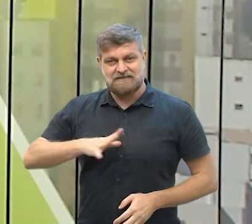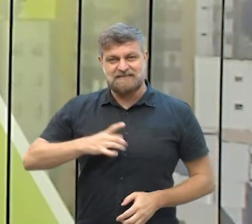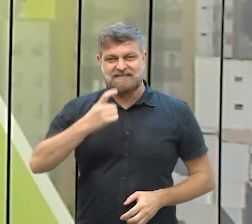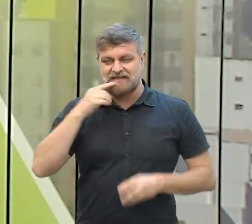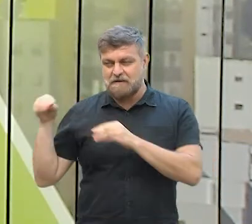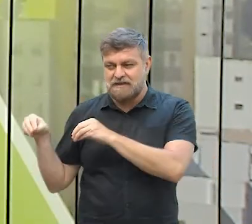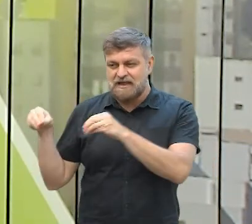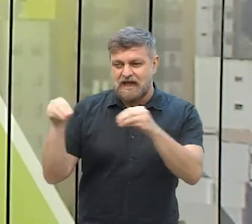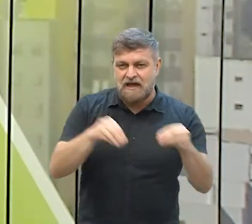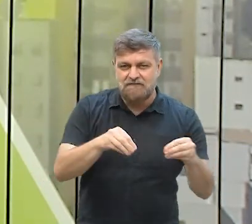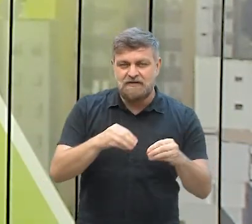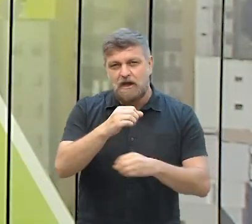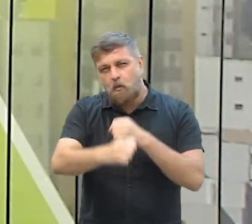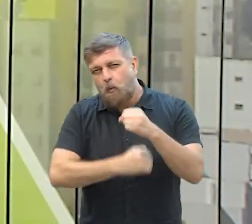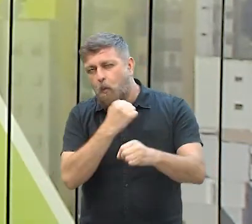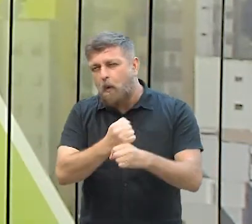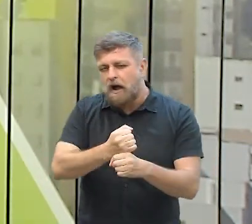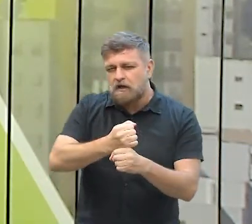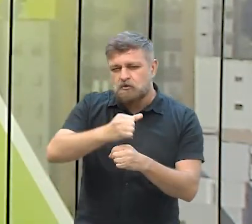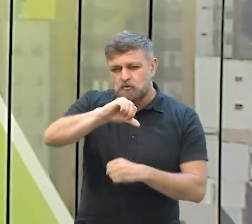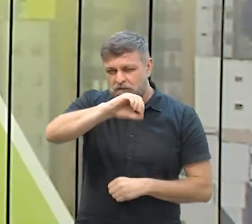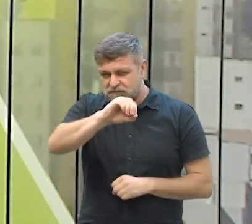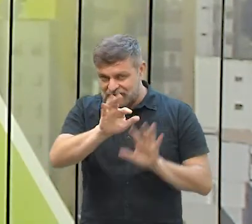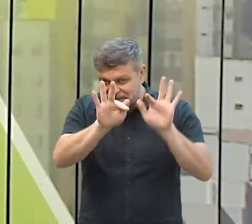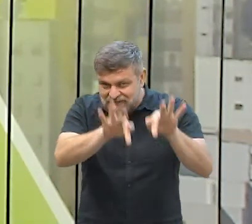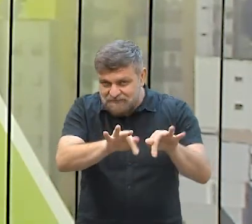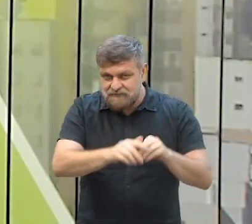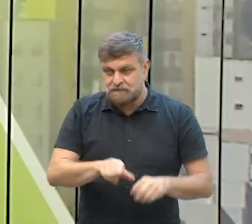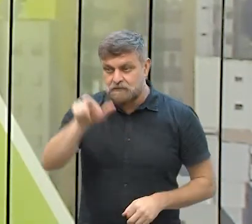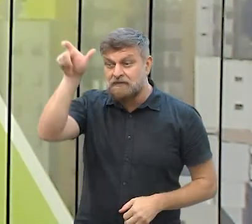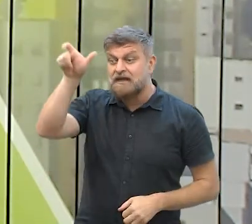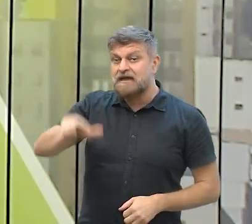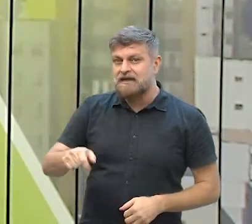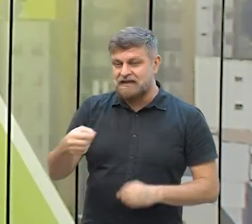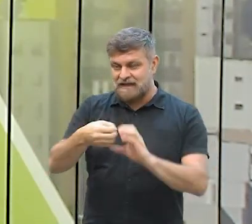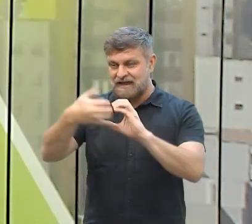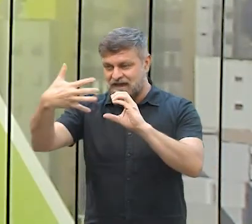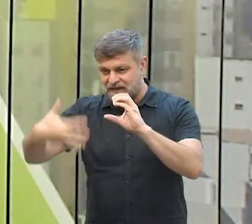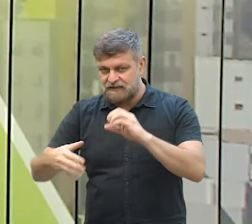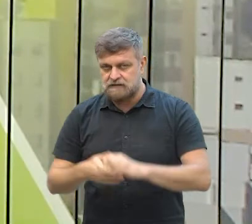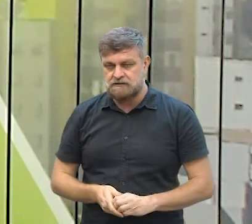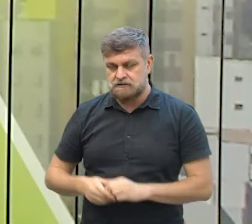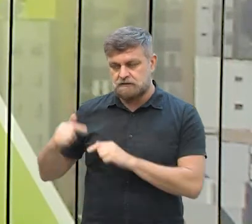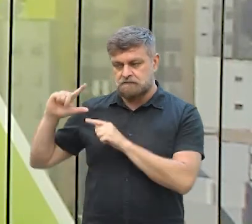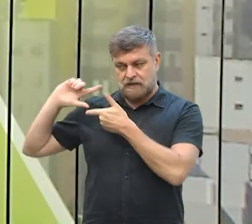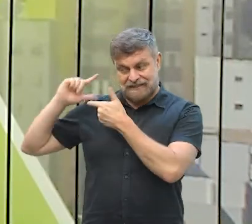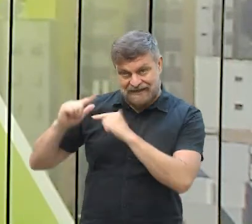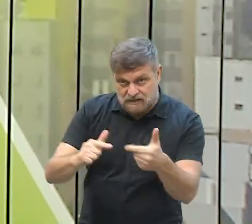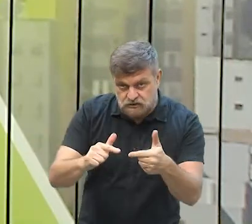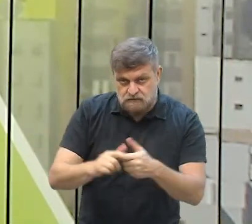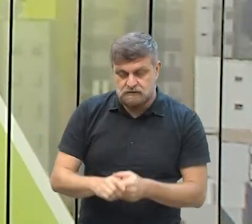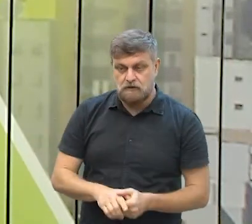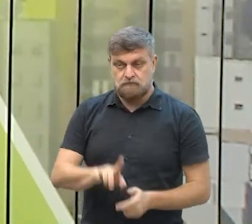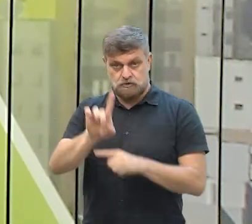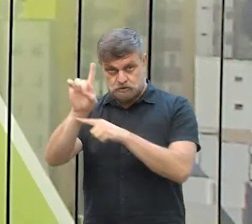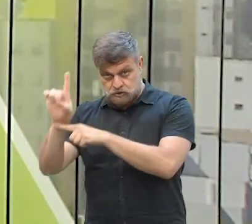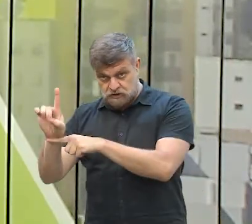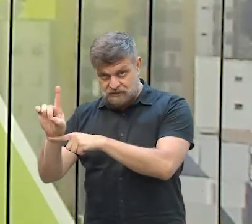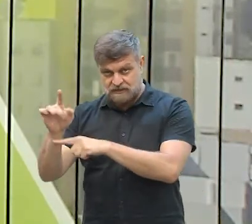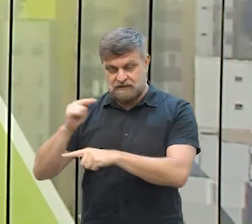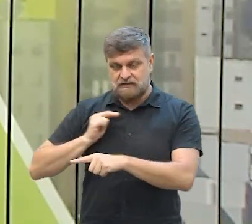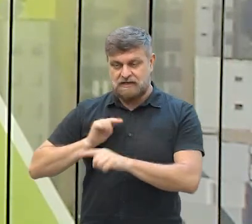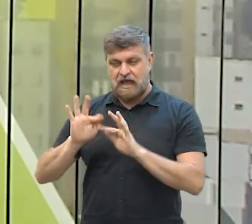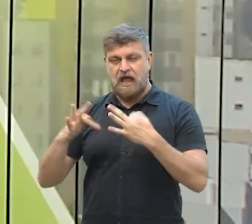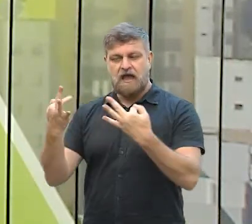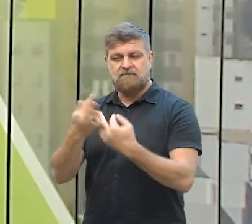no final da década de 90. E ele se descreve desta maneira: conservador, de direita, amo